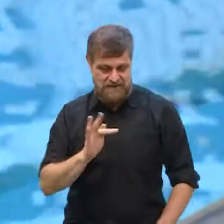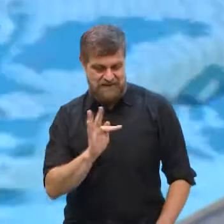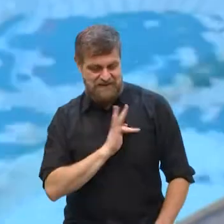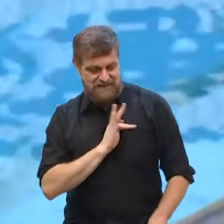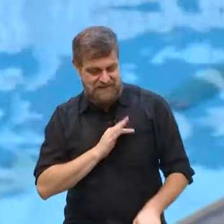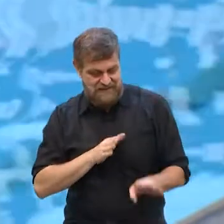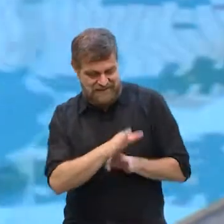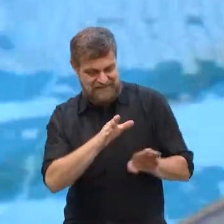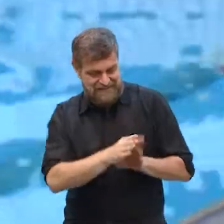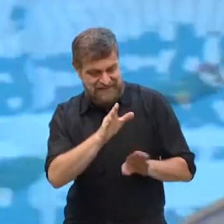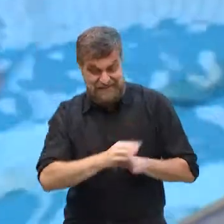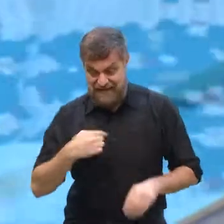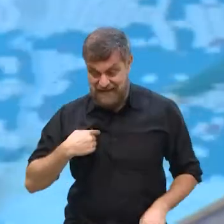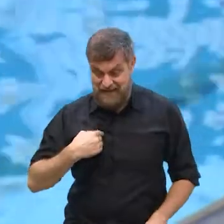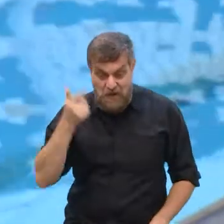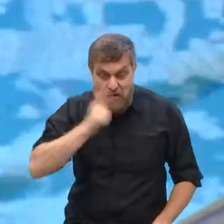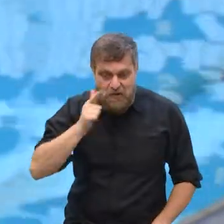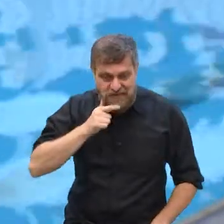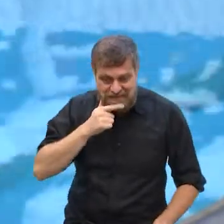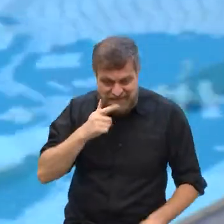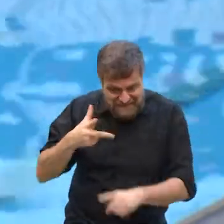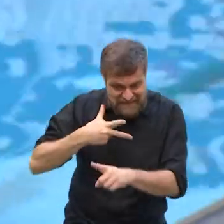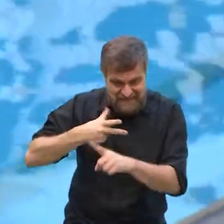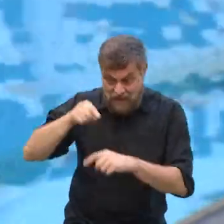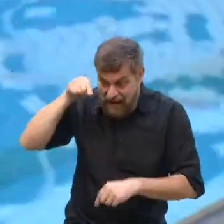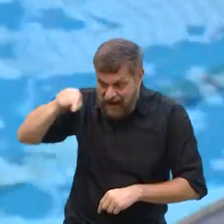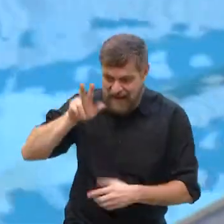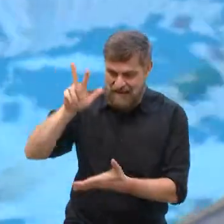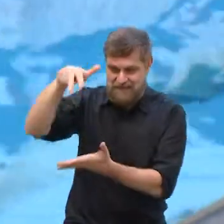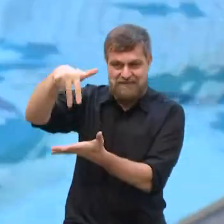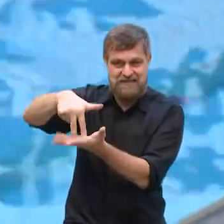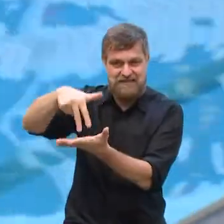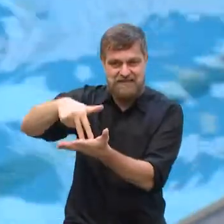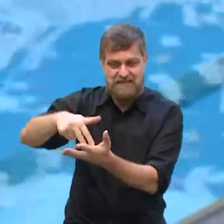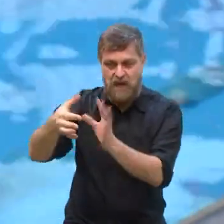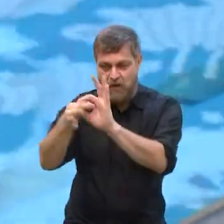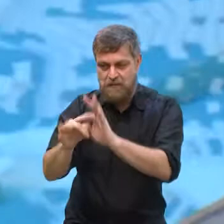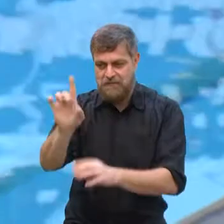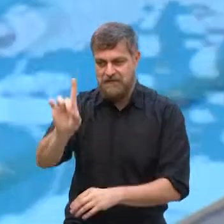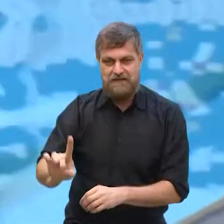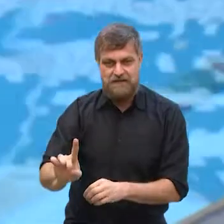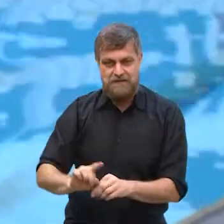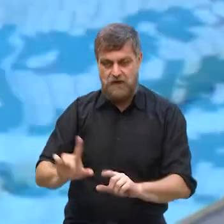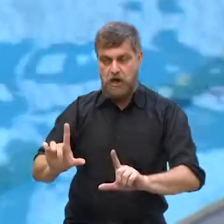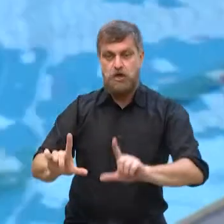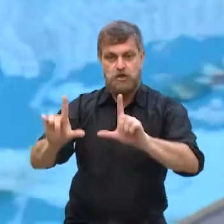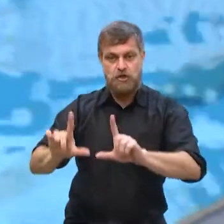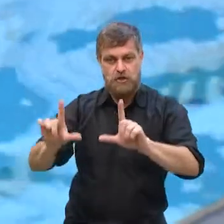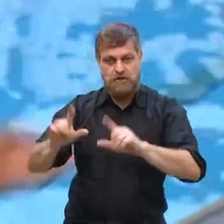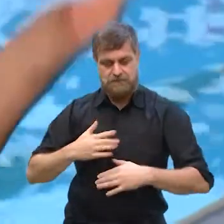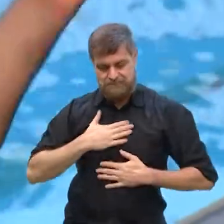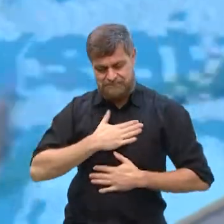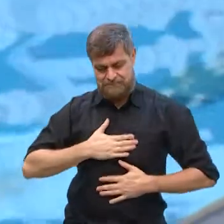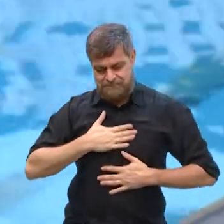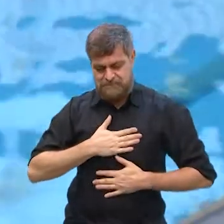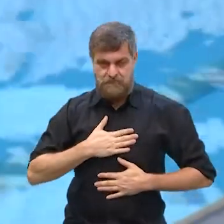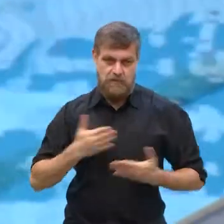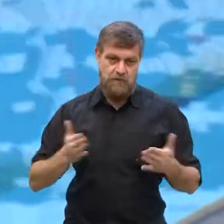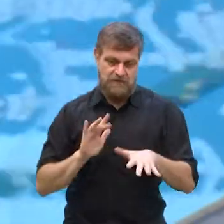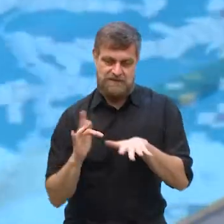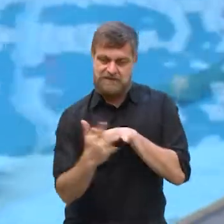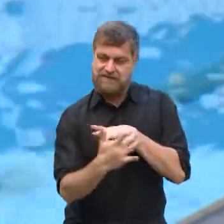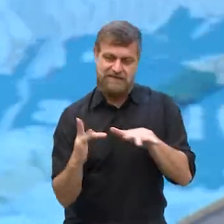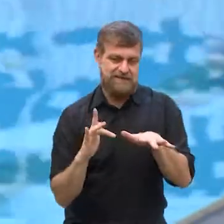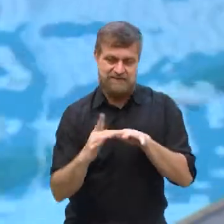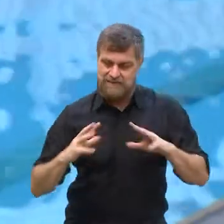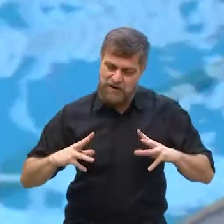e aí, cara, já estamos em Tóquio e tal. Então foi uma grata surpresa pra gente receber essa notícia. E hoje tudo é rede social, né?